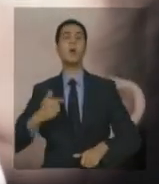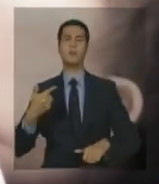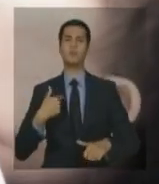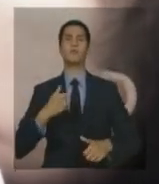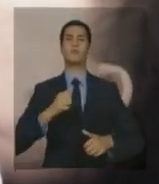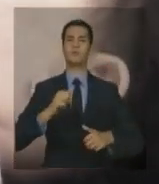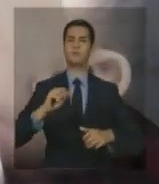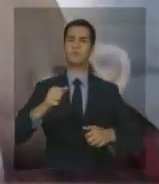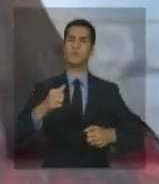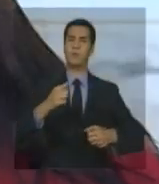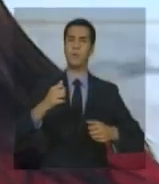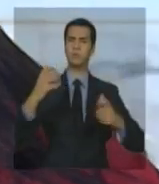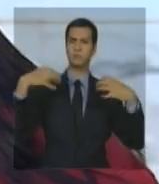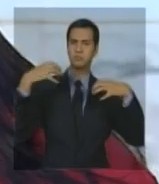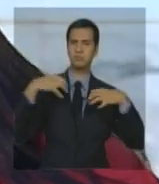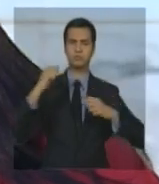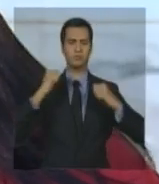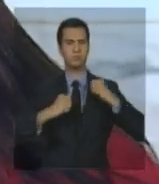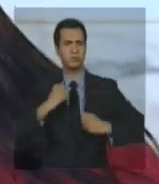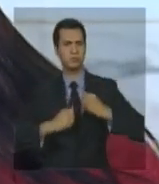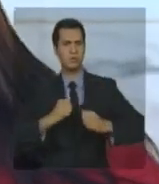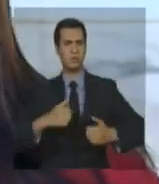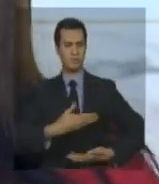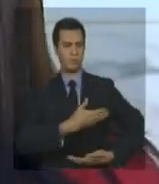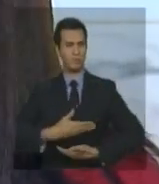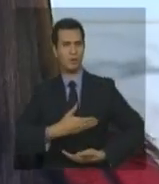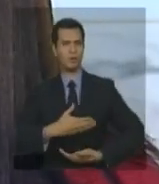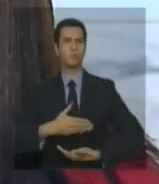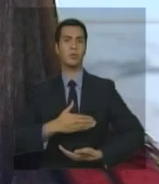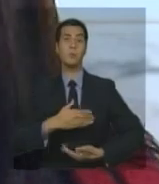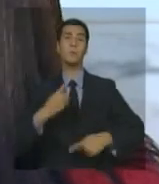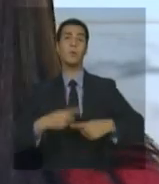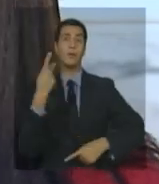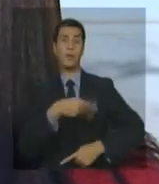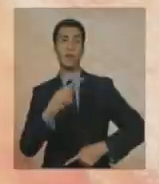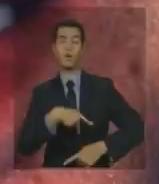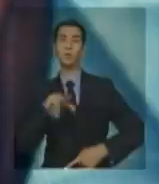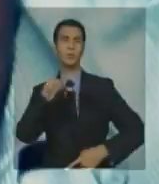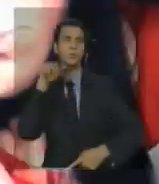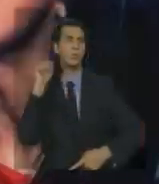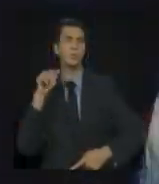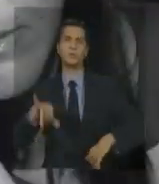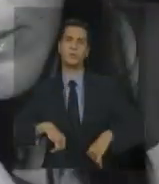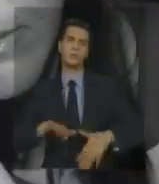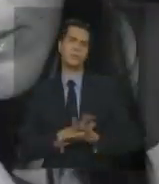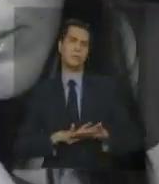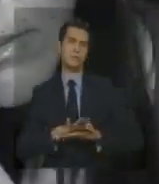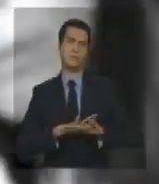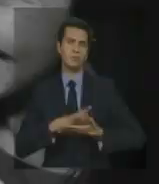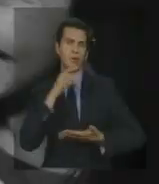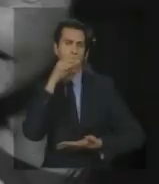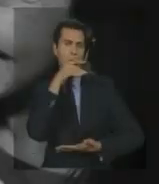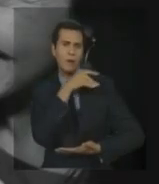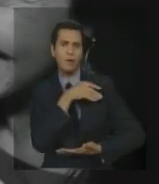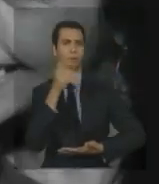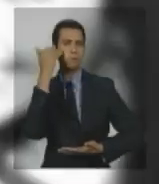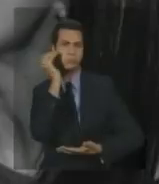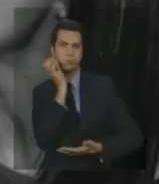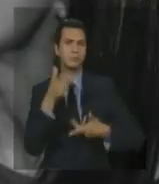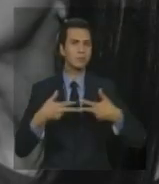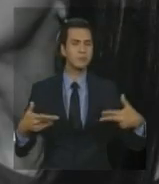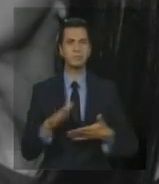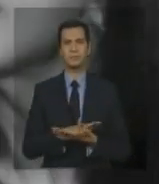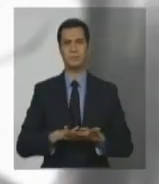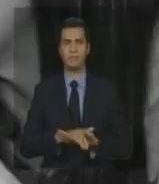bem higienizadas. Isso foi muito interessante, porque elas nunca tiveram assadura, por exemplo. Martinha conquistou o respeito como